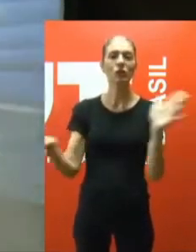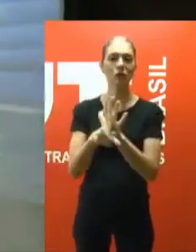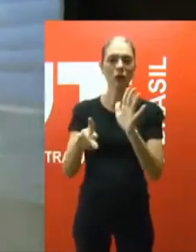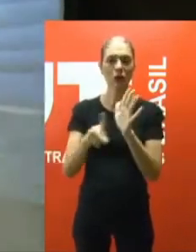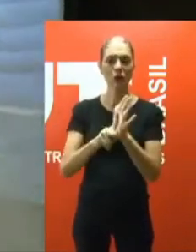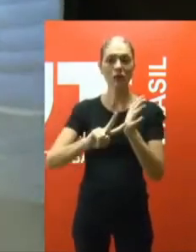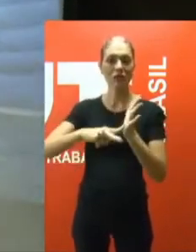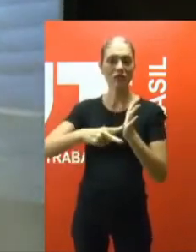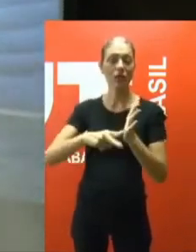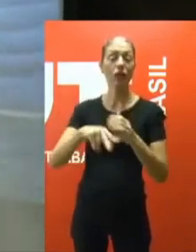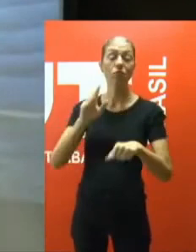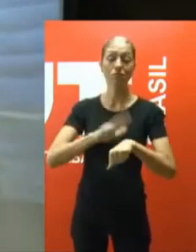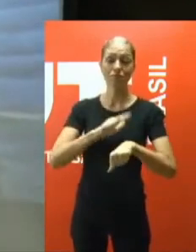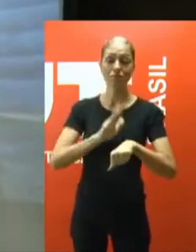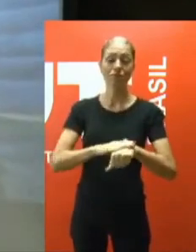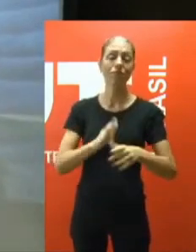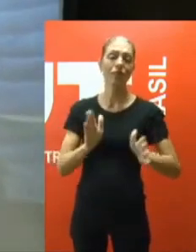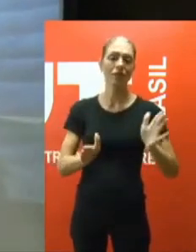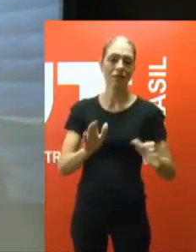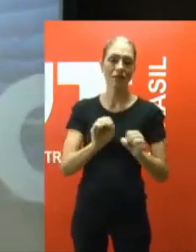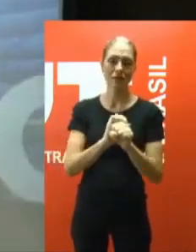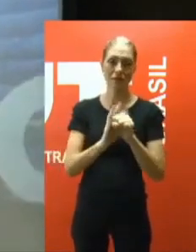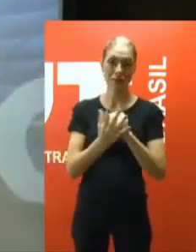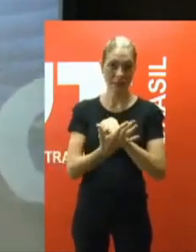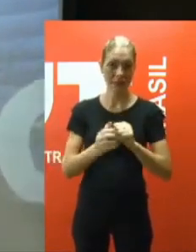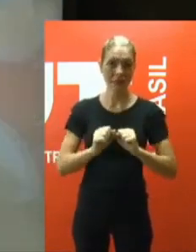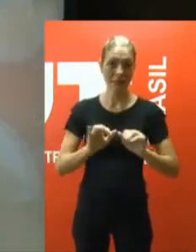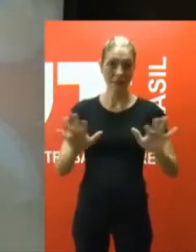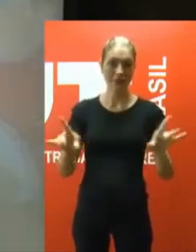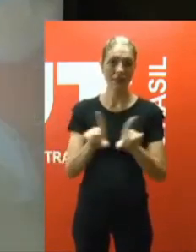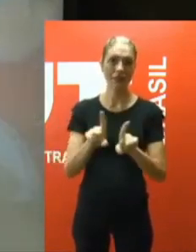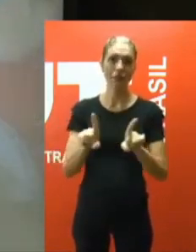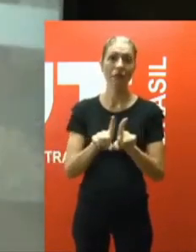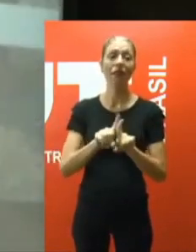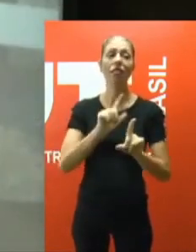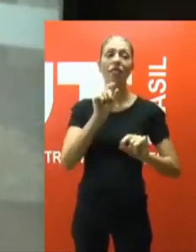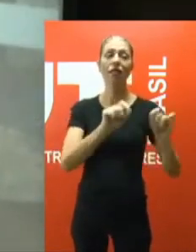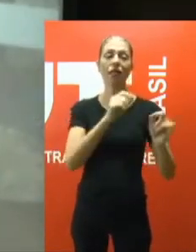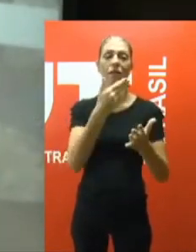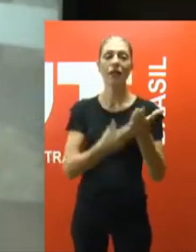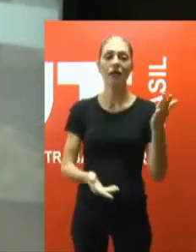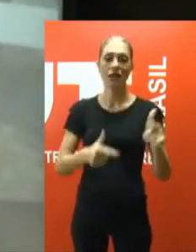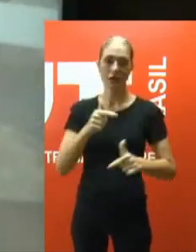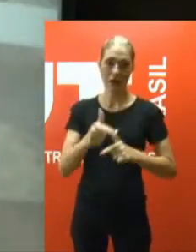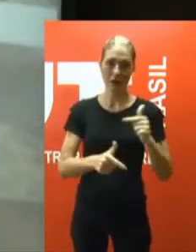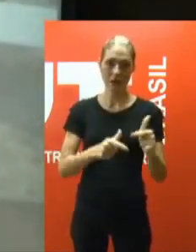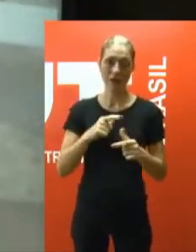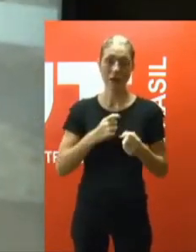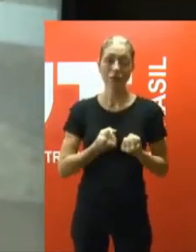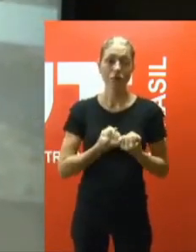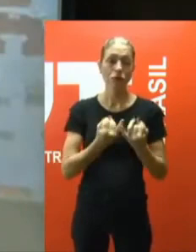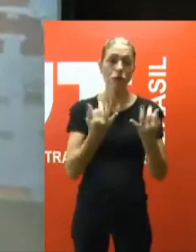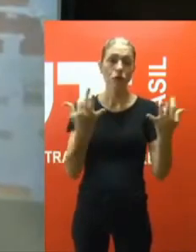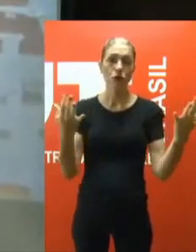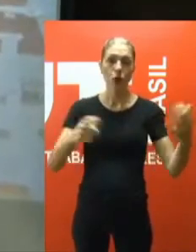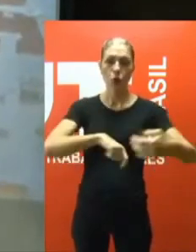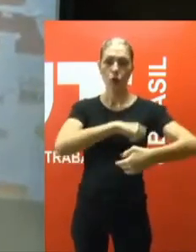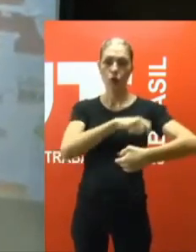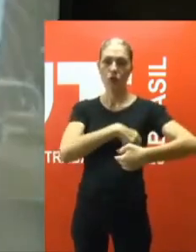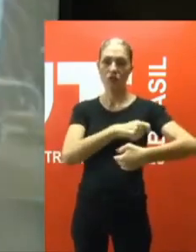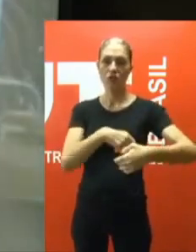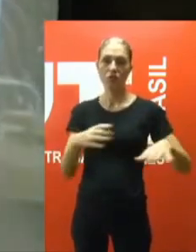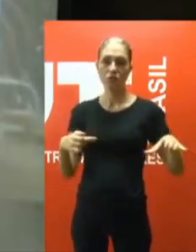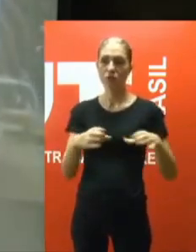sindicatos na pandemia e para quem perdeu o emprego. Inúmeras cozinhas comunitárias funcionando, milhares